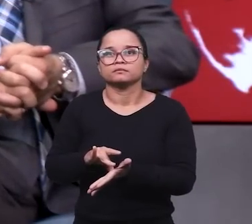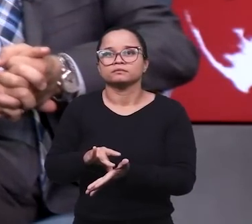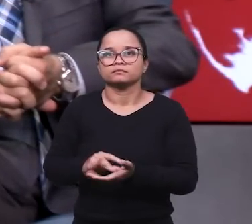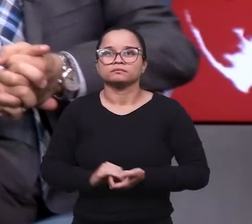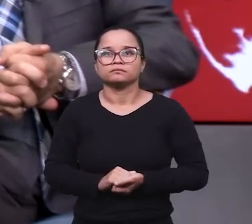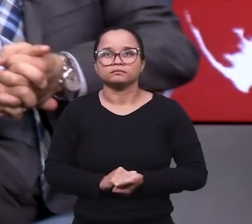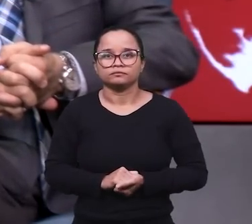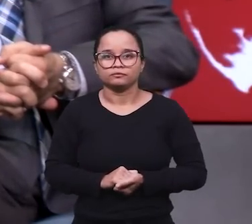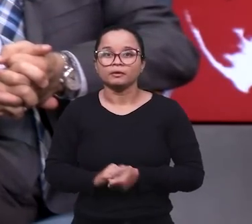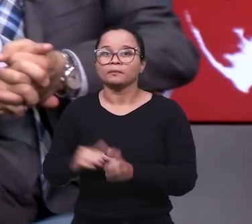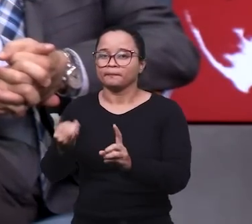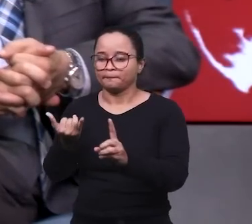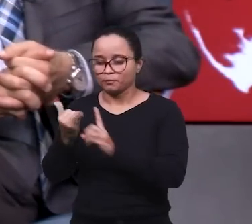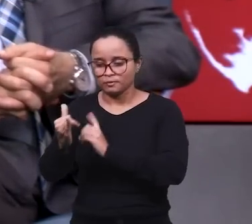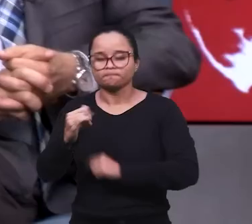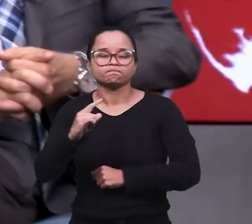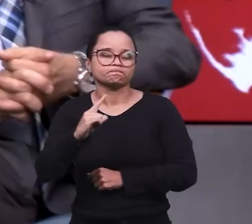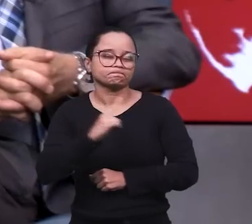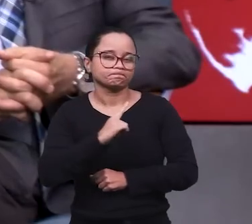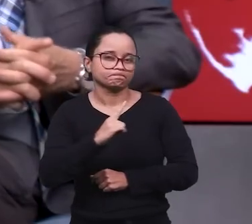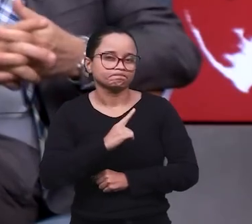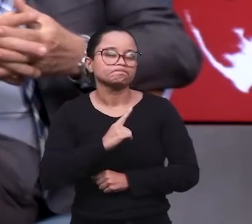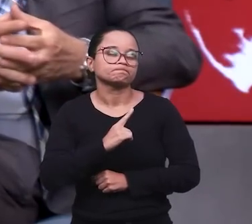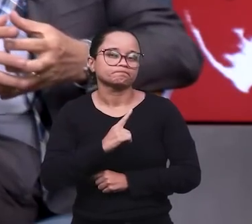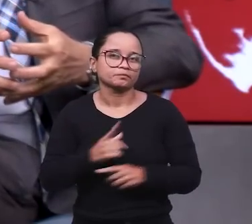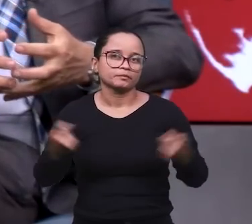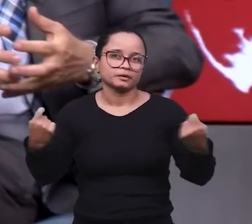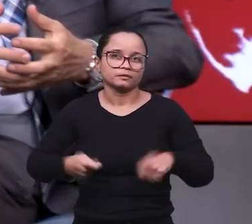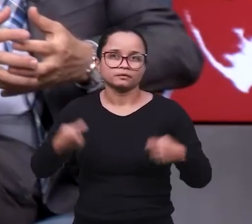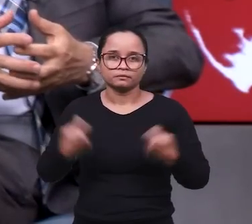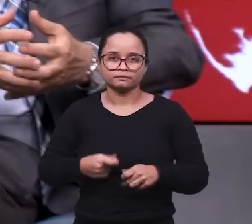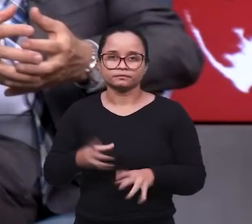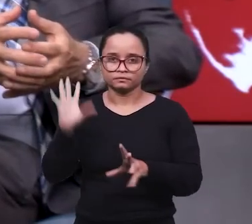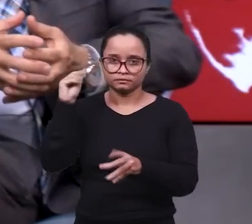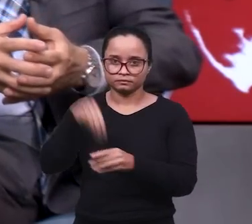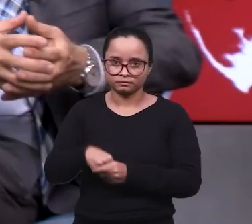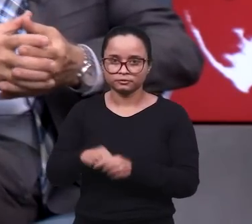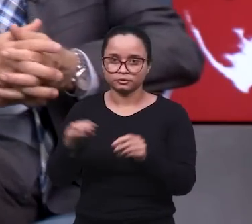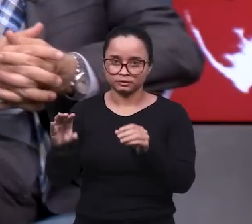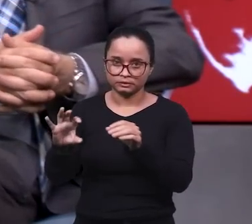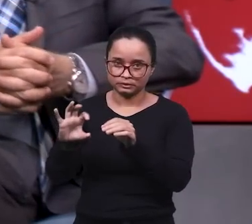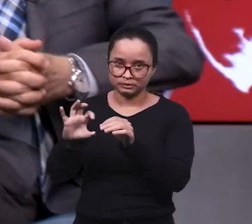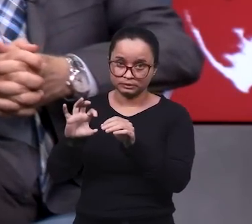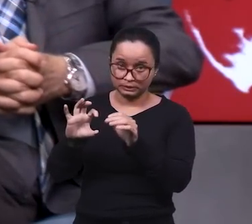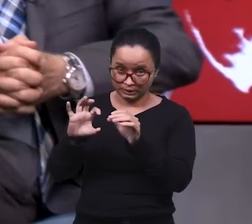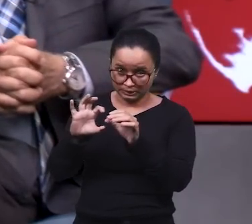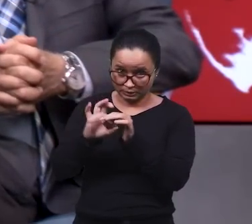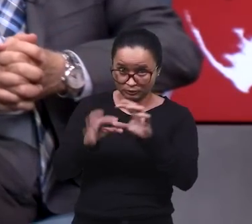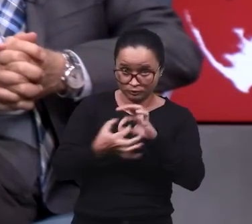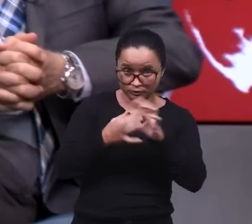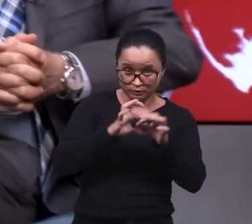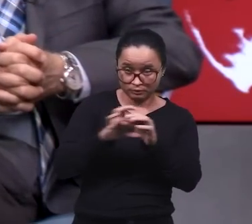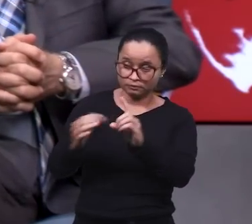é profético. Ele tem que estar dentro desse contexto da